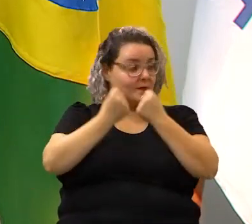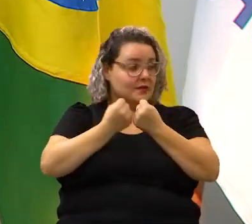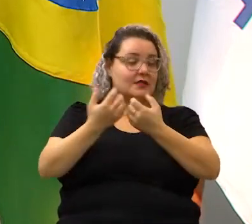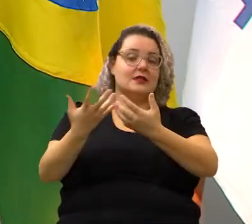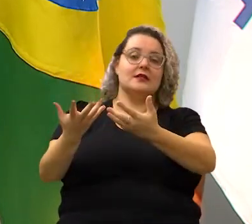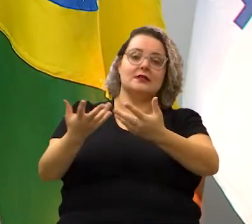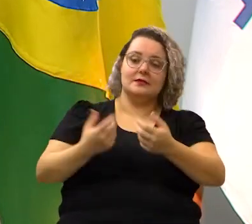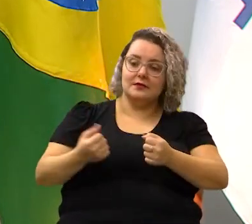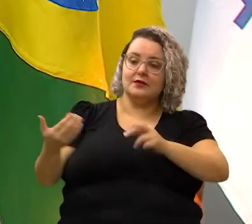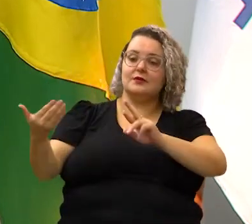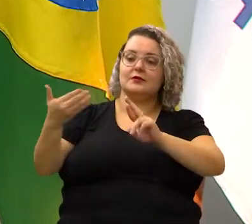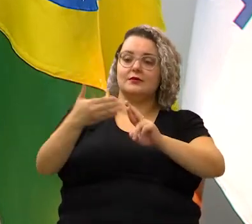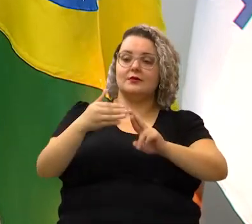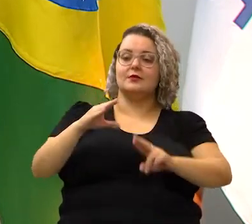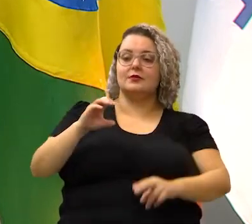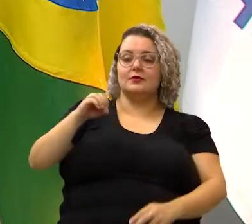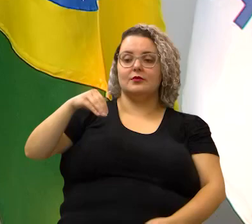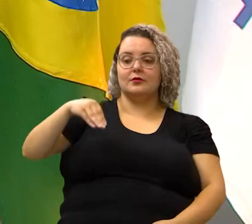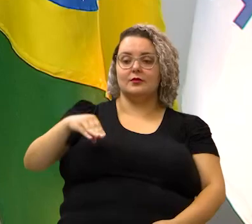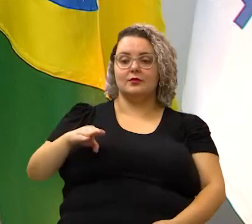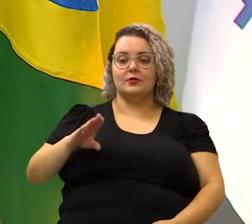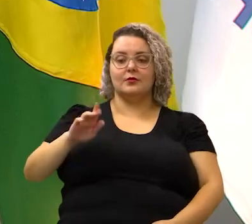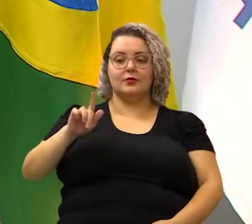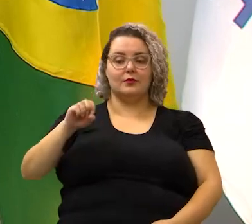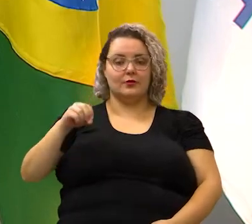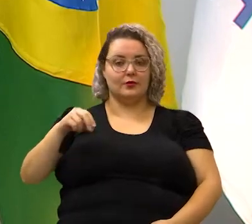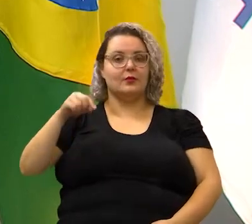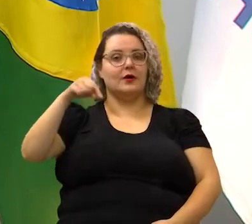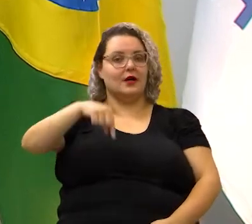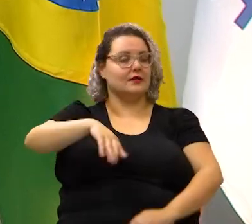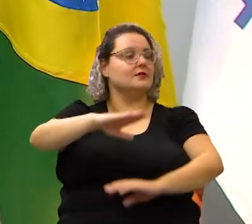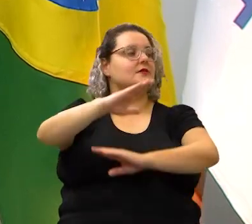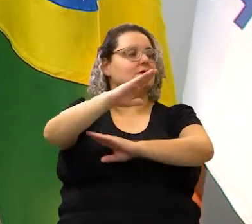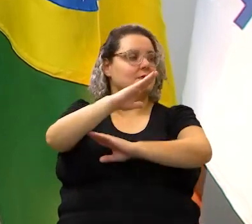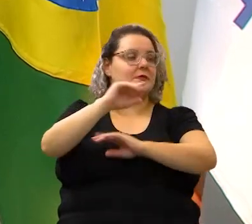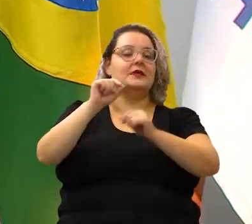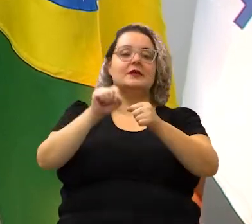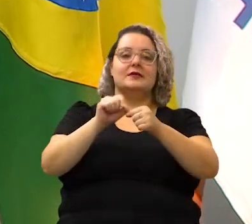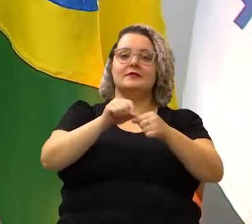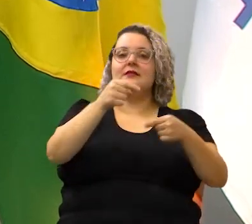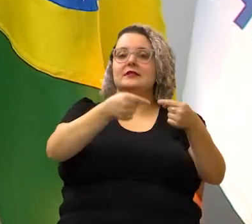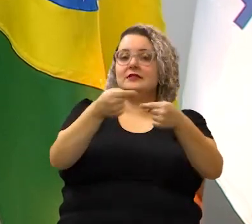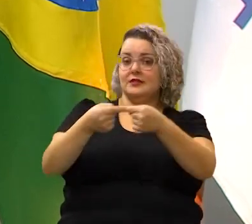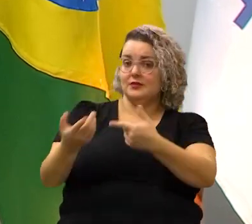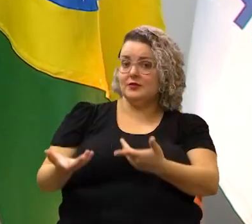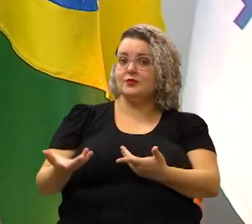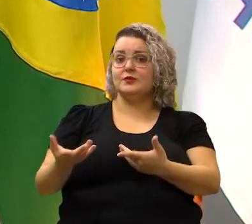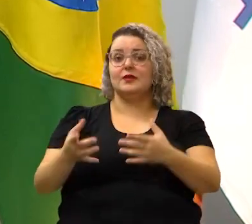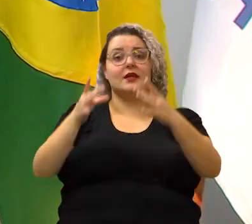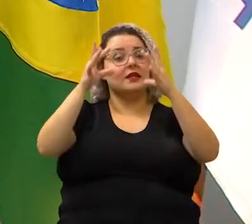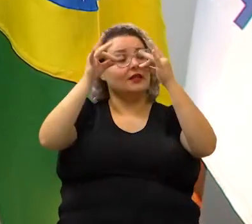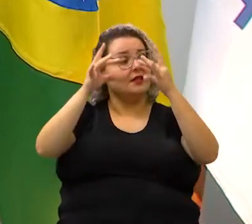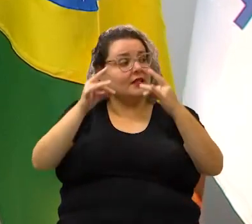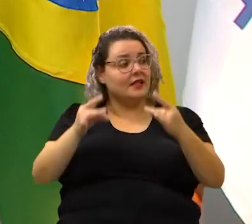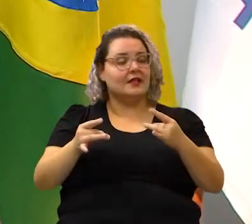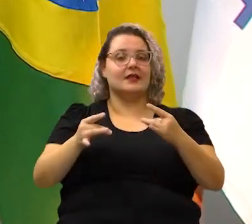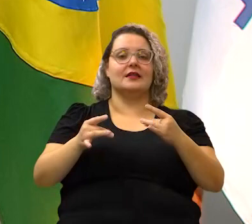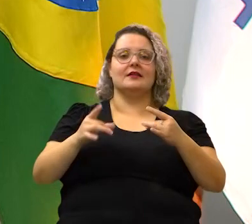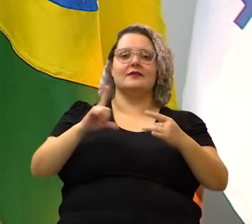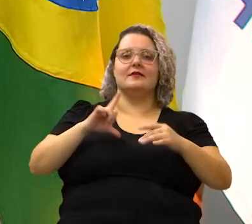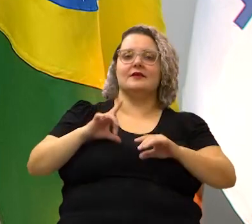seminários receber representantes inclusive do Congo aqui na câmara de Campinas para fazer discussão